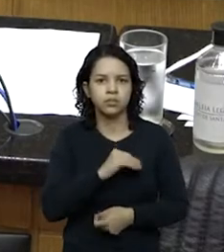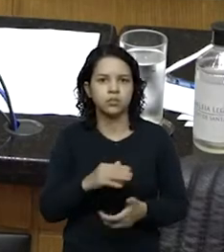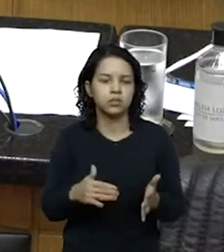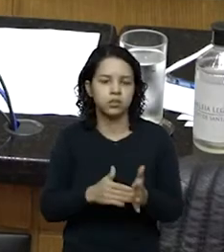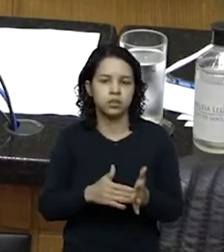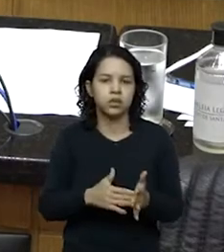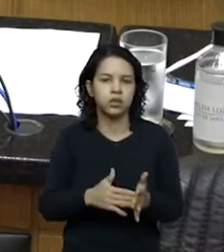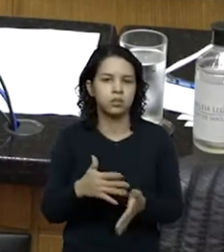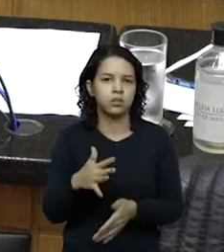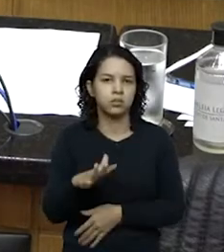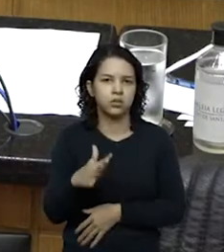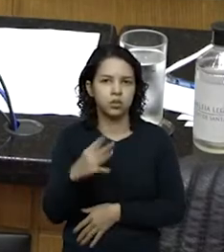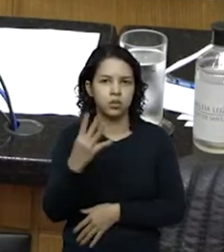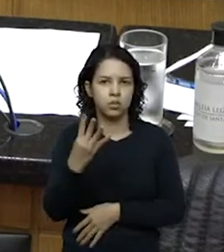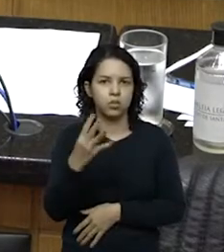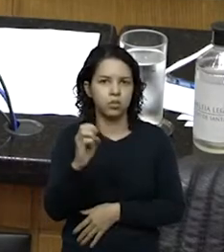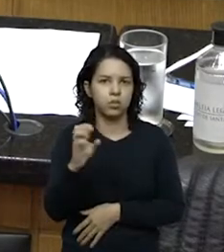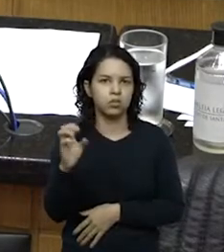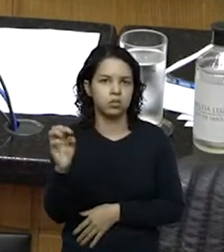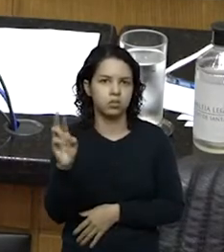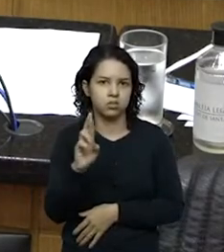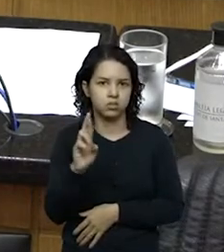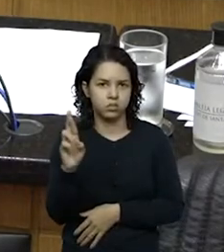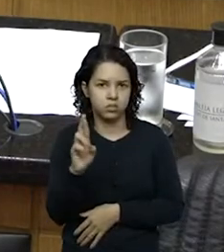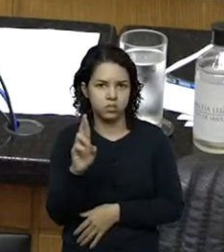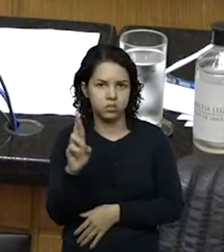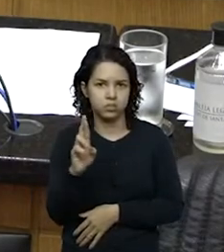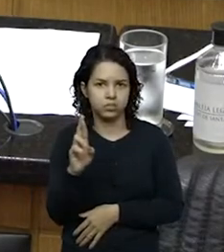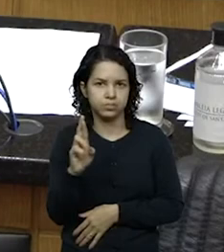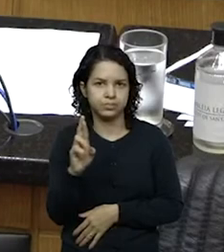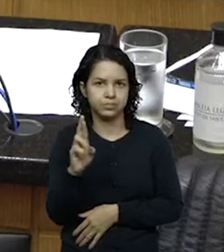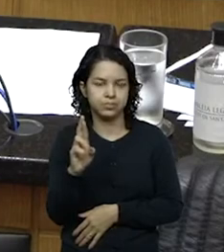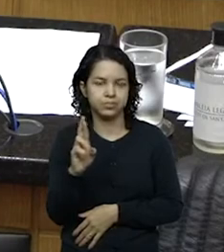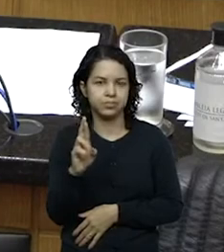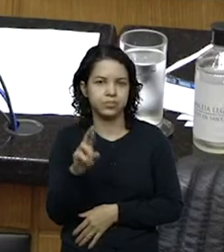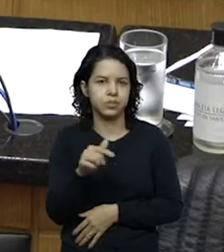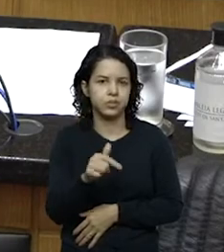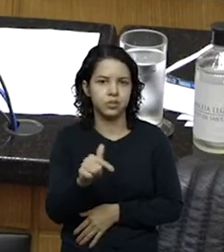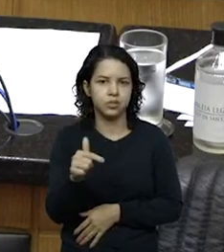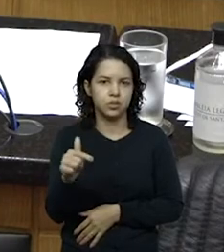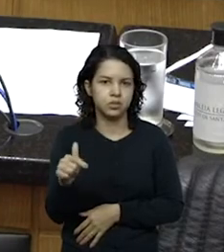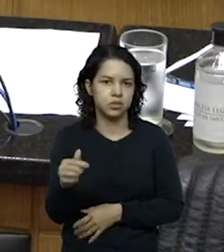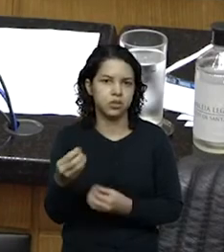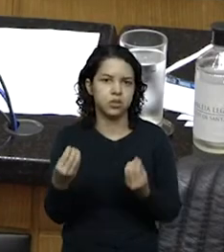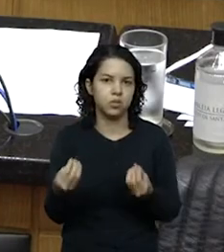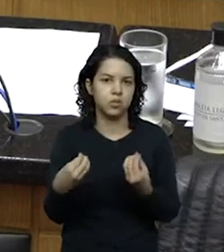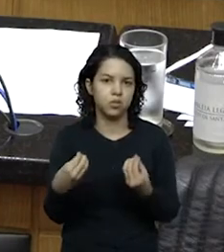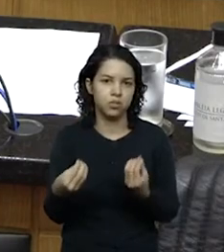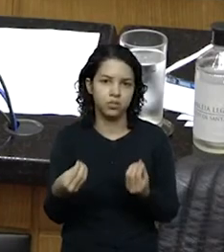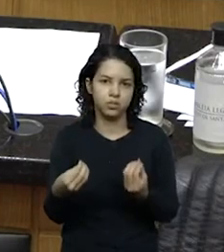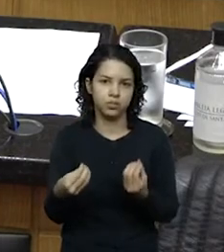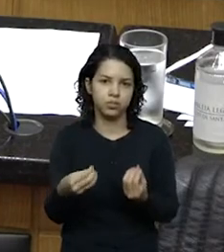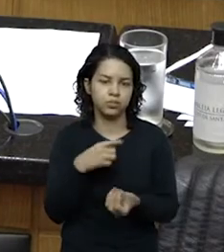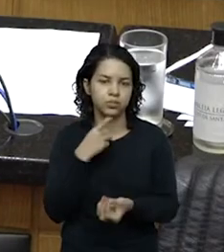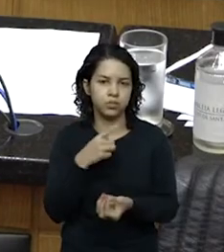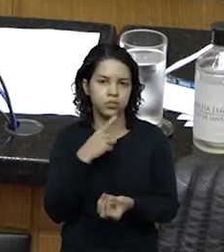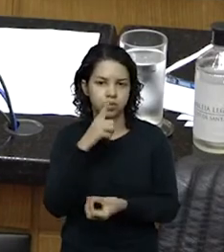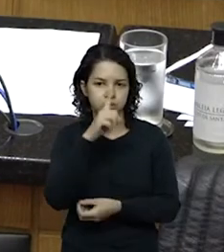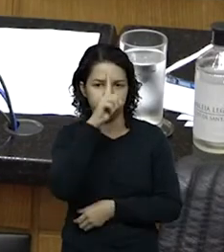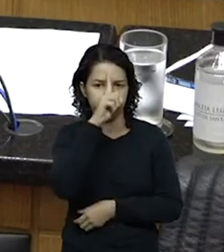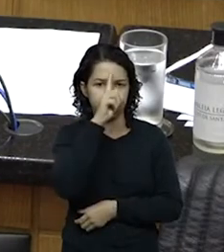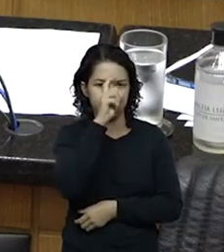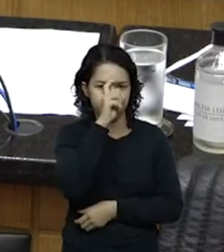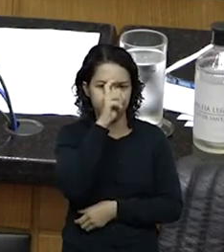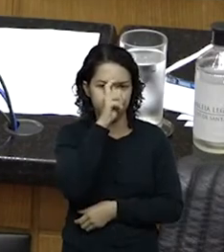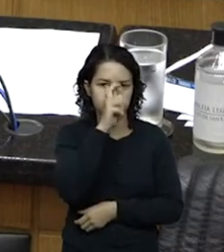me falha a memória 400 Floresta então não tem não tem condições de um hospital